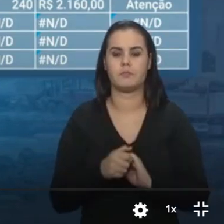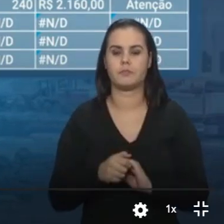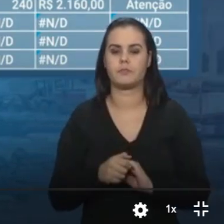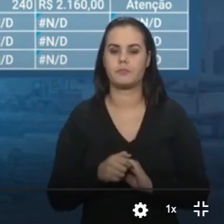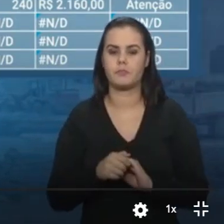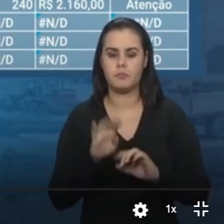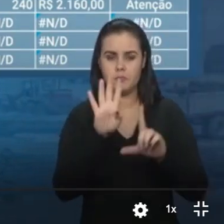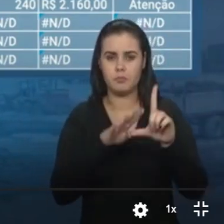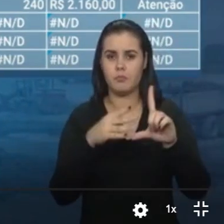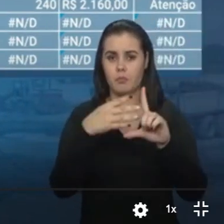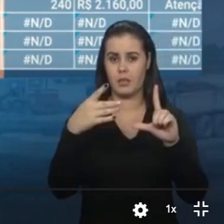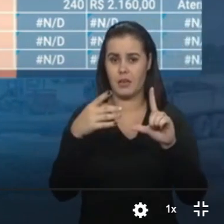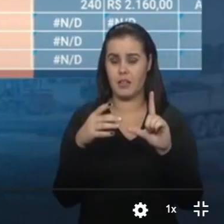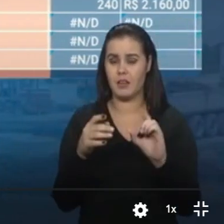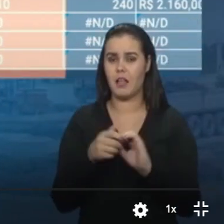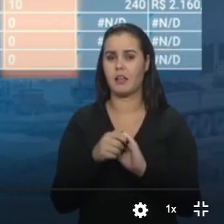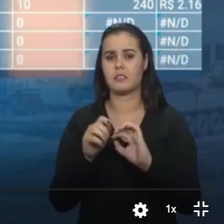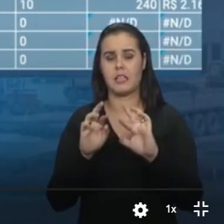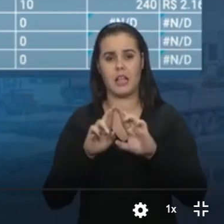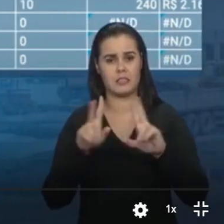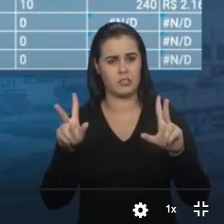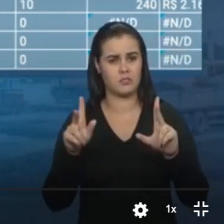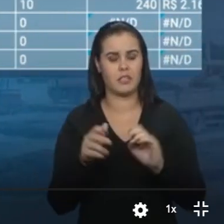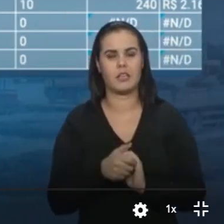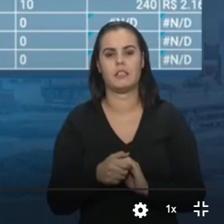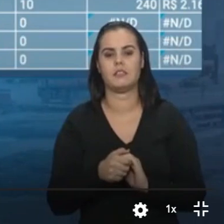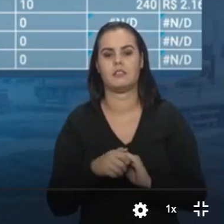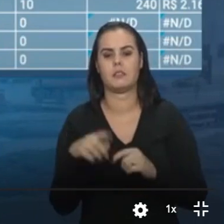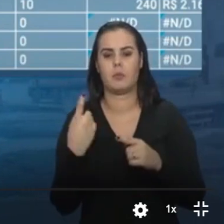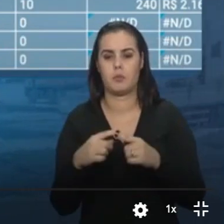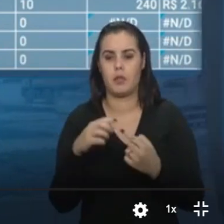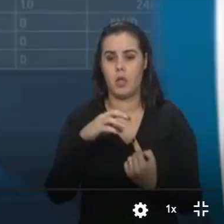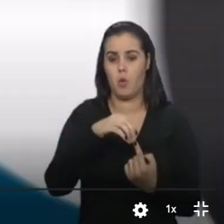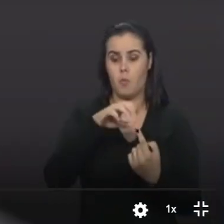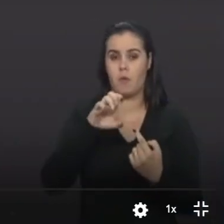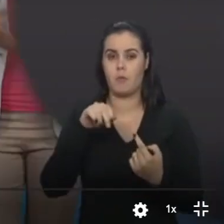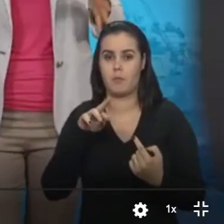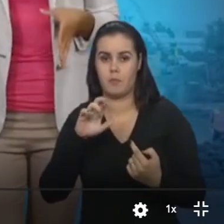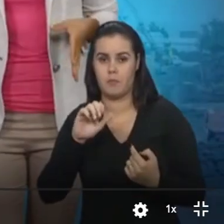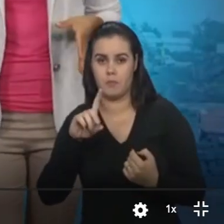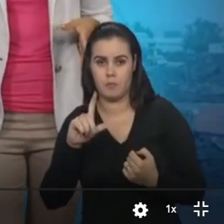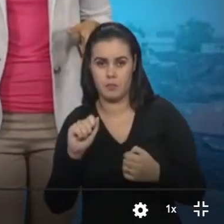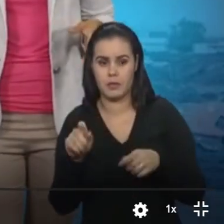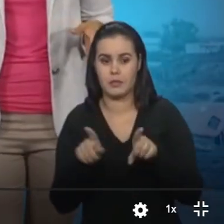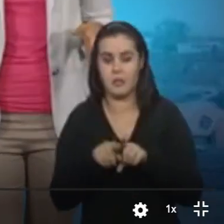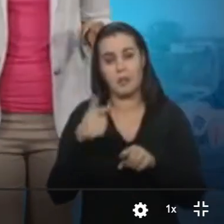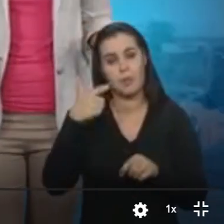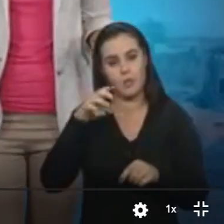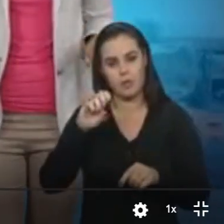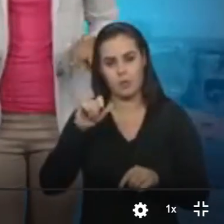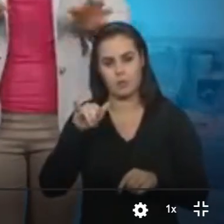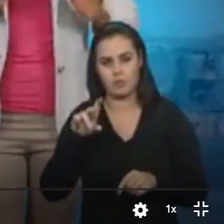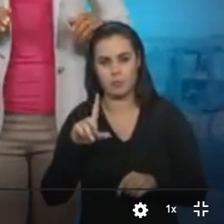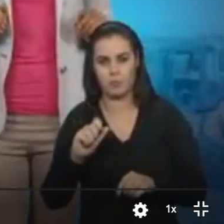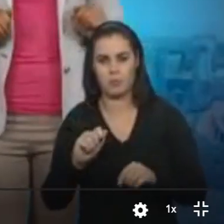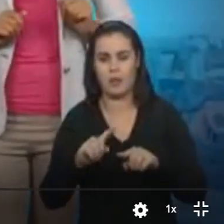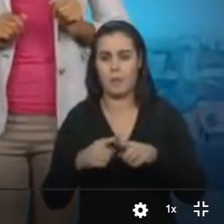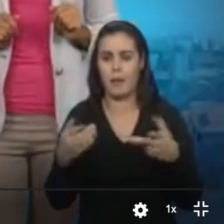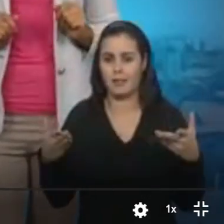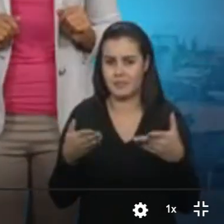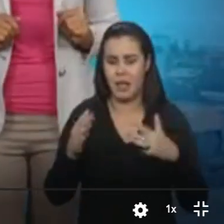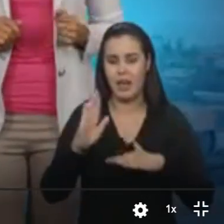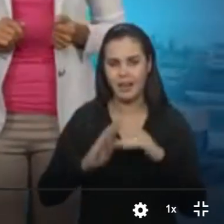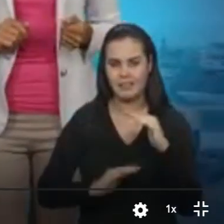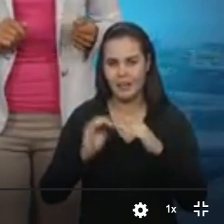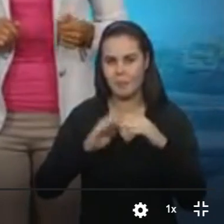a saída de material, além de identificar os responsáveis pelo serviço. Agora, saindo um pouco do papel, é preciso